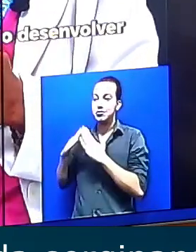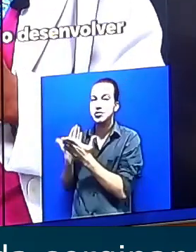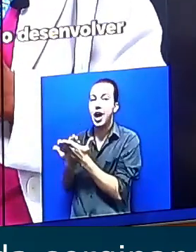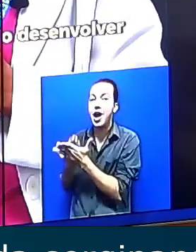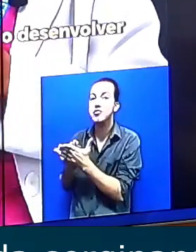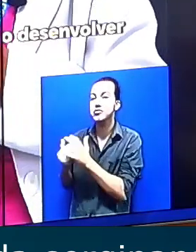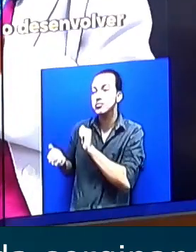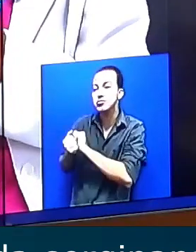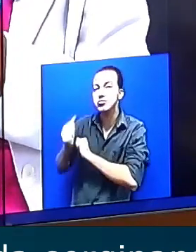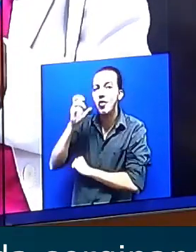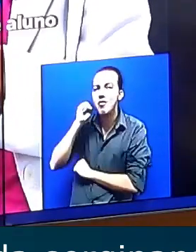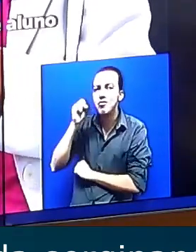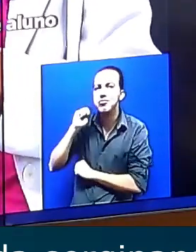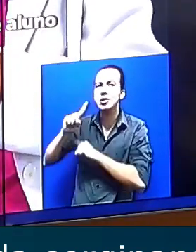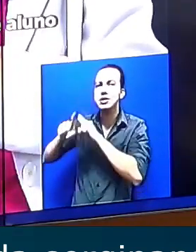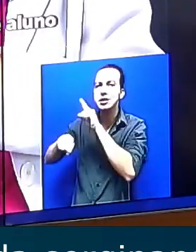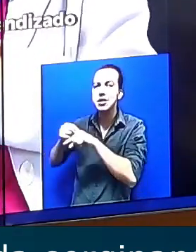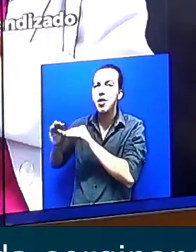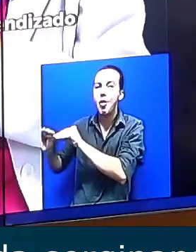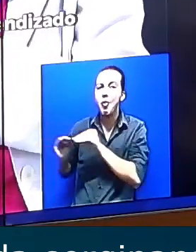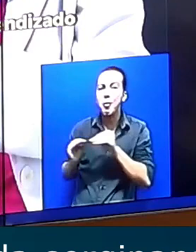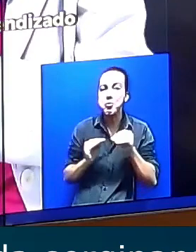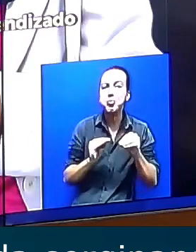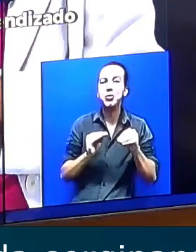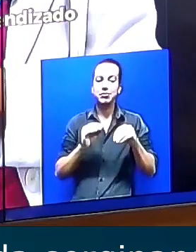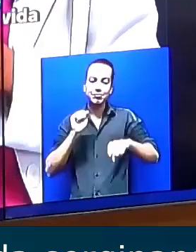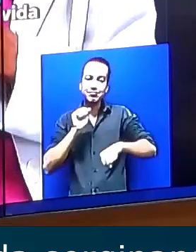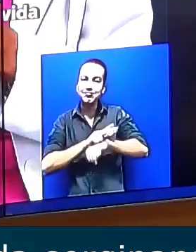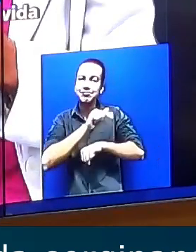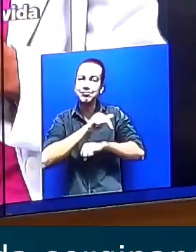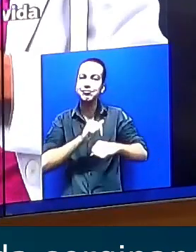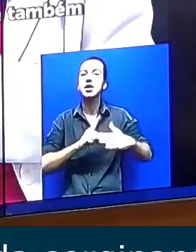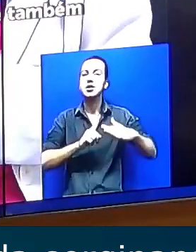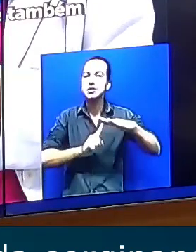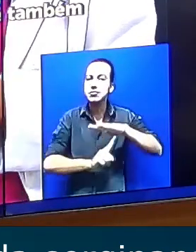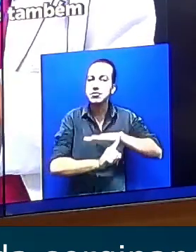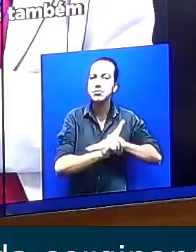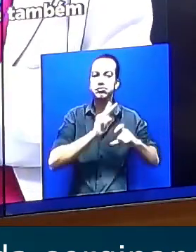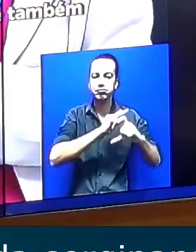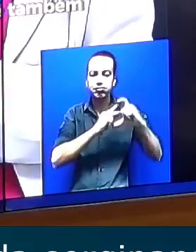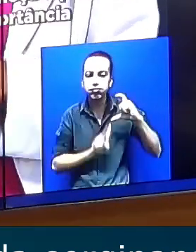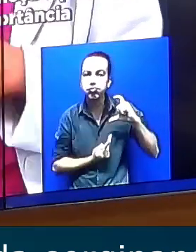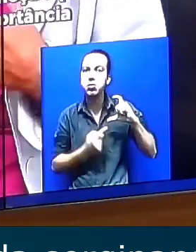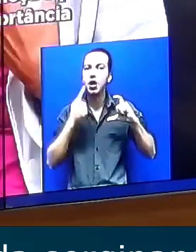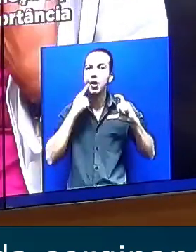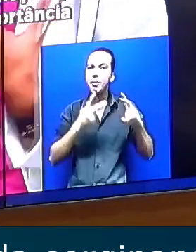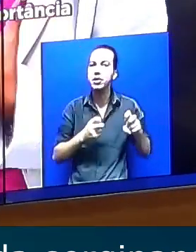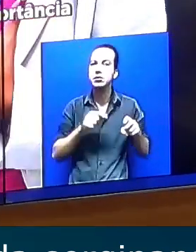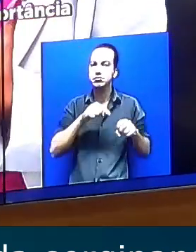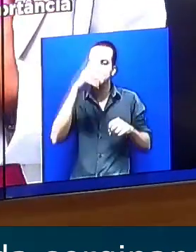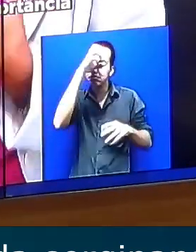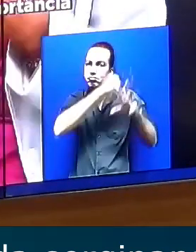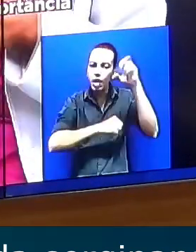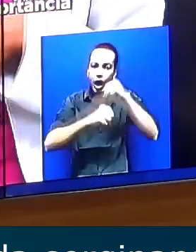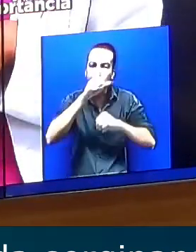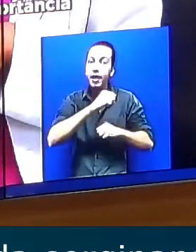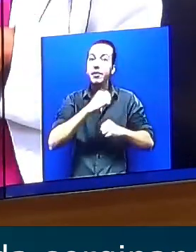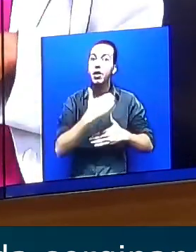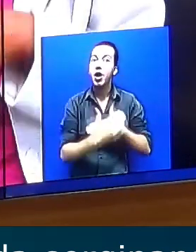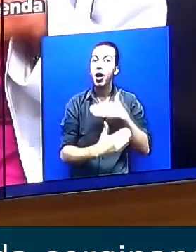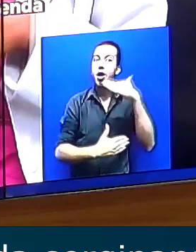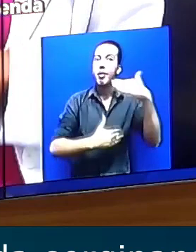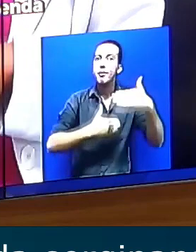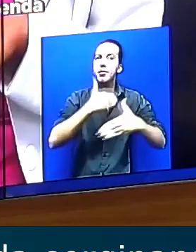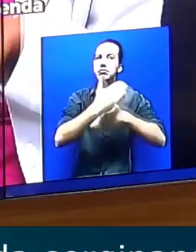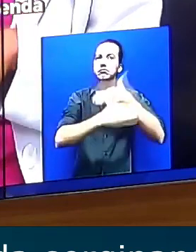vê o desenvolver desse aluno, né, no aprendizado, na vida, inclusive, também, né? Aí a gente começa a perceber a importância